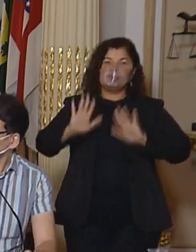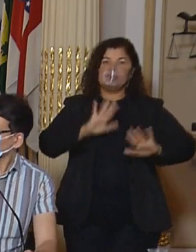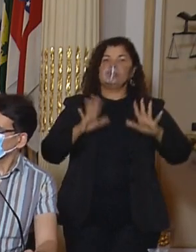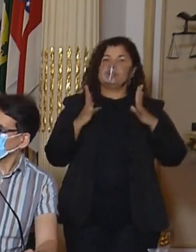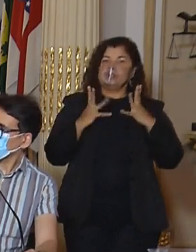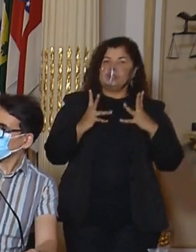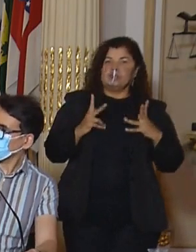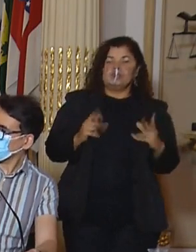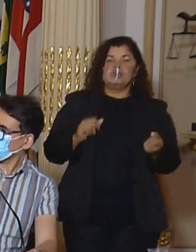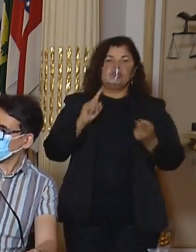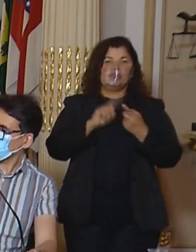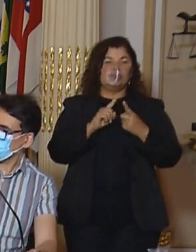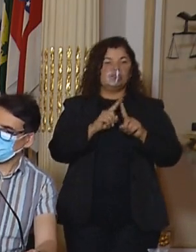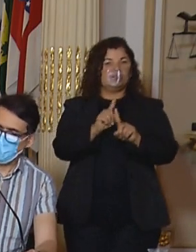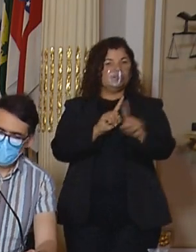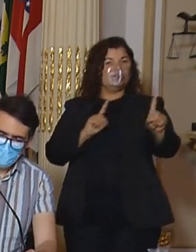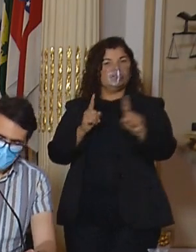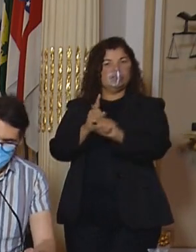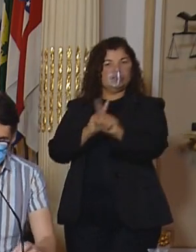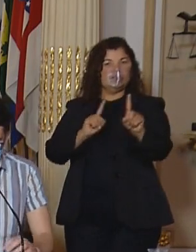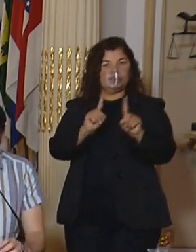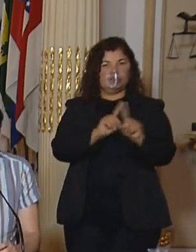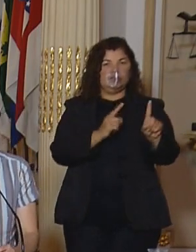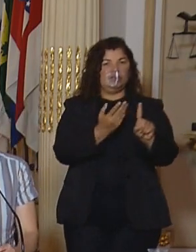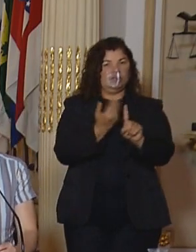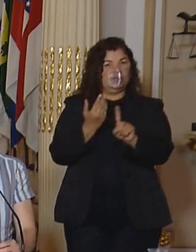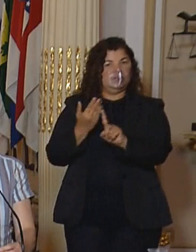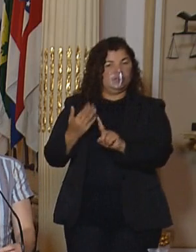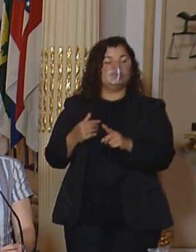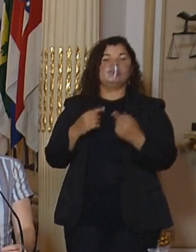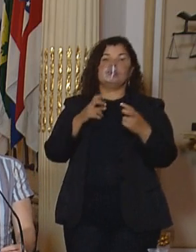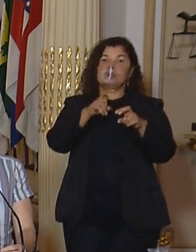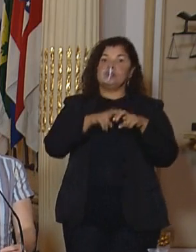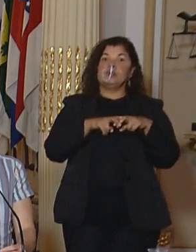Então, com tudo isso, a gente tem tudo para continuar